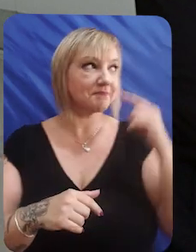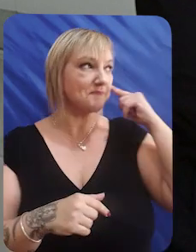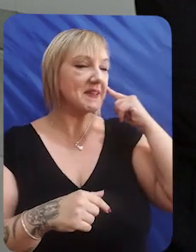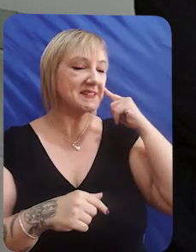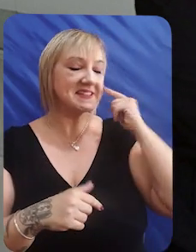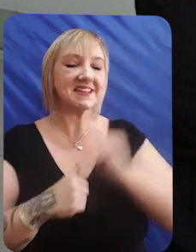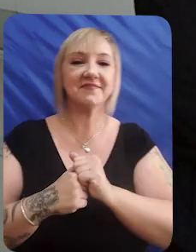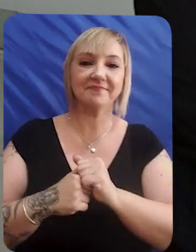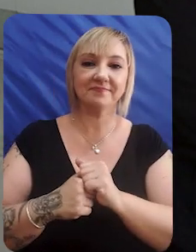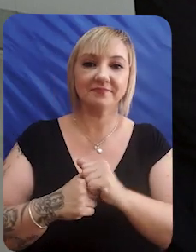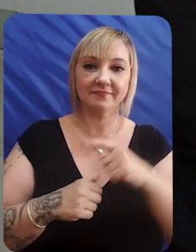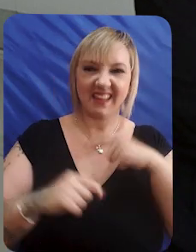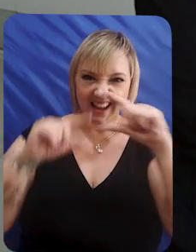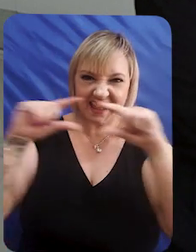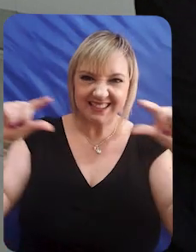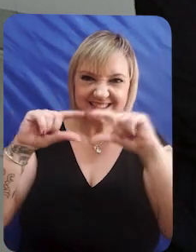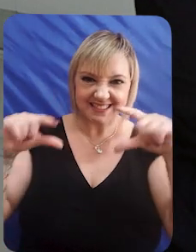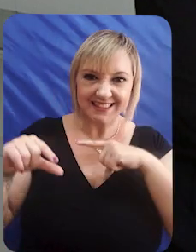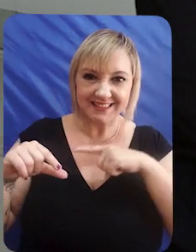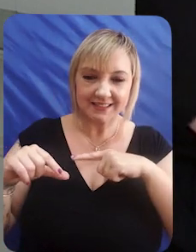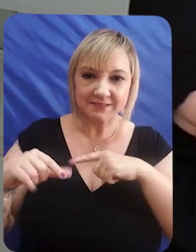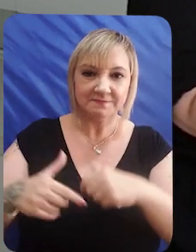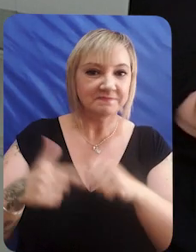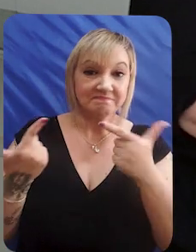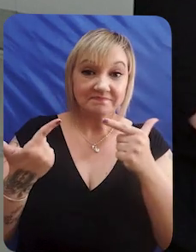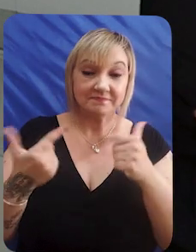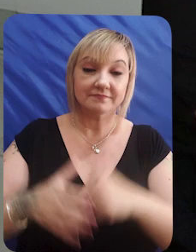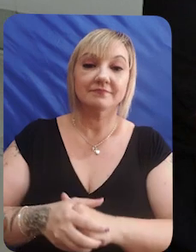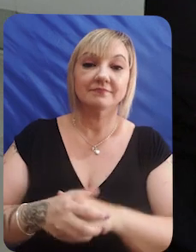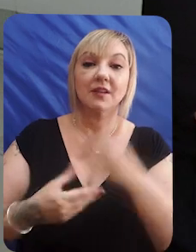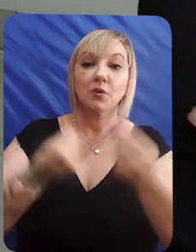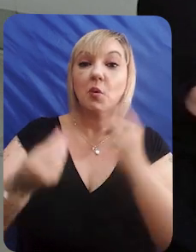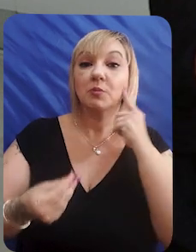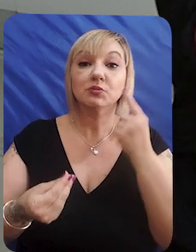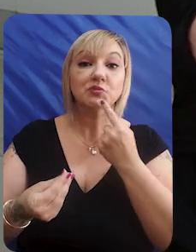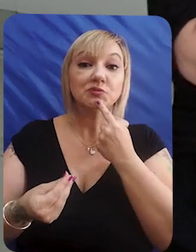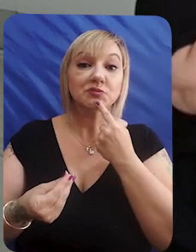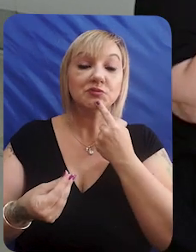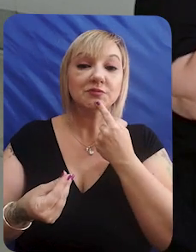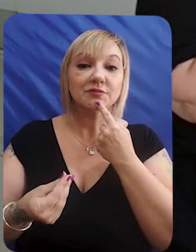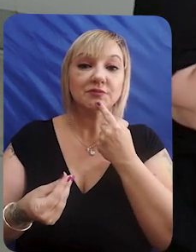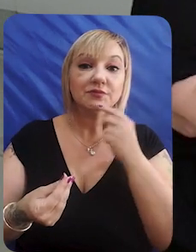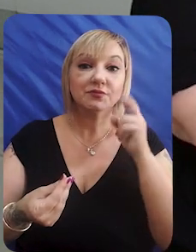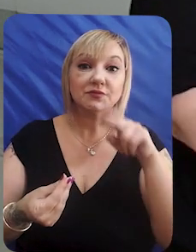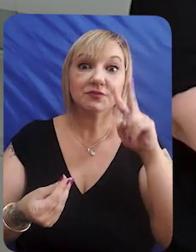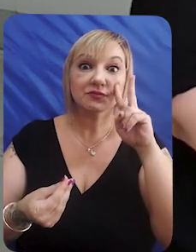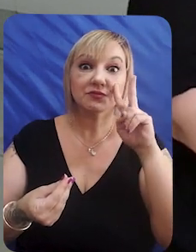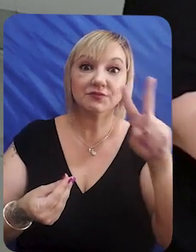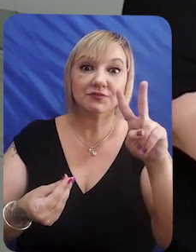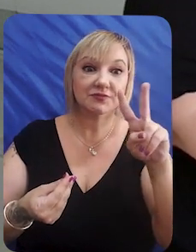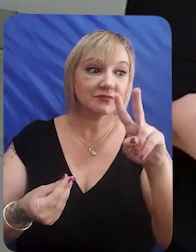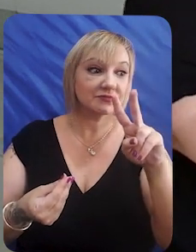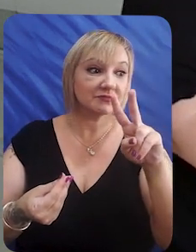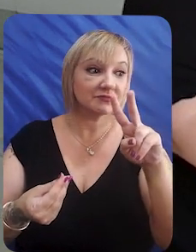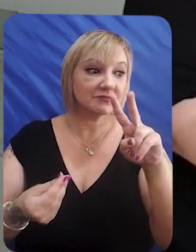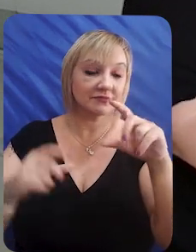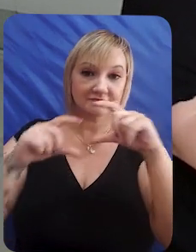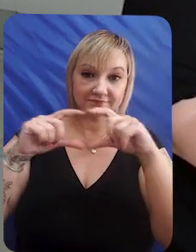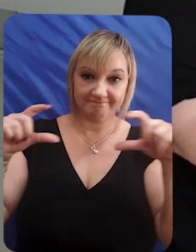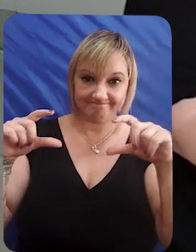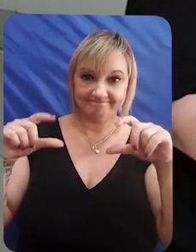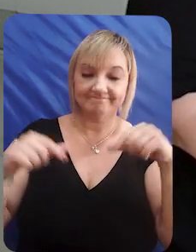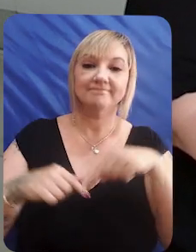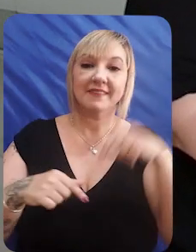Pensei. Tem agenda? Não. Como é que é surdo? Que no Brasil nós temos 10 milhões